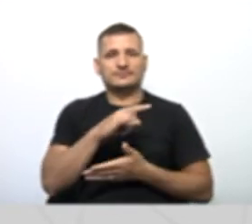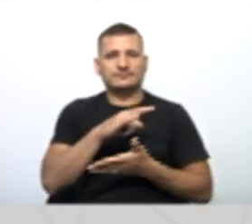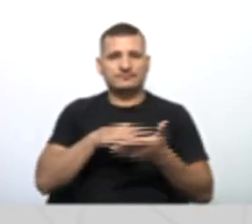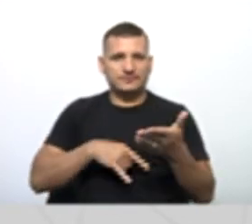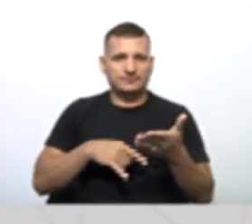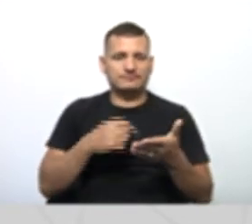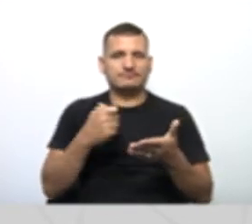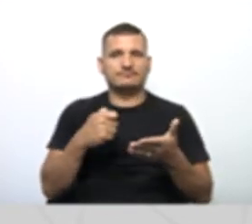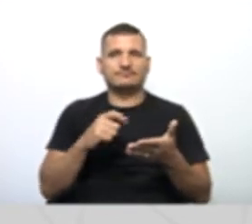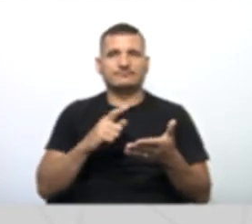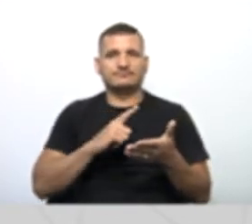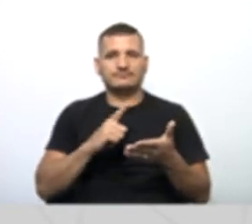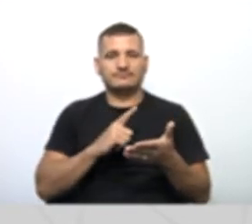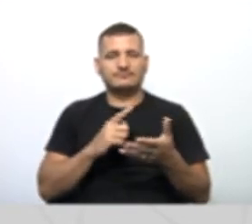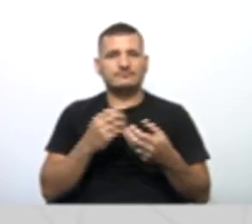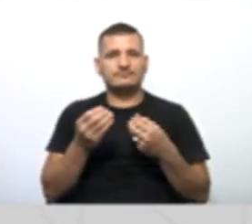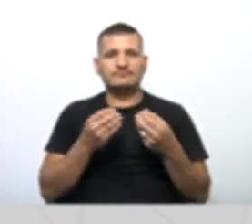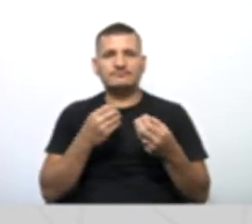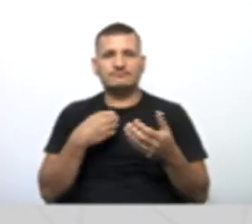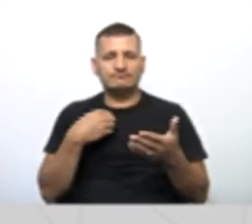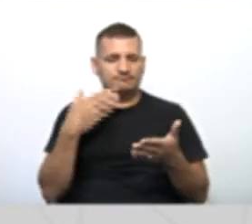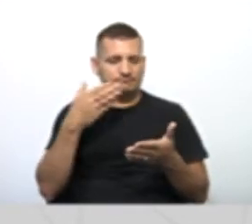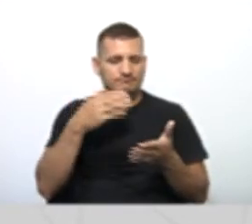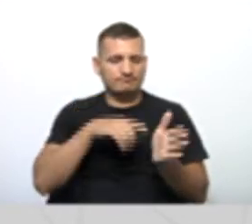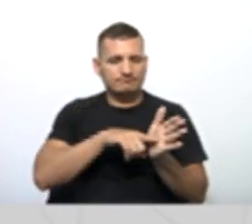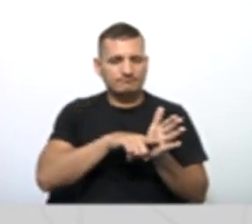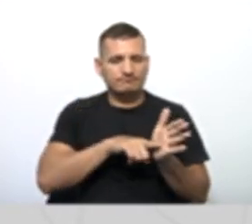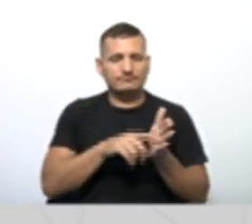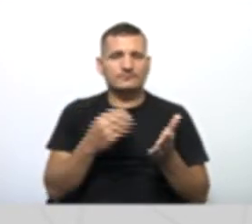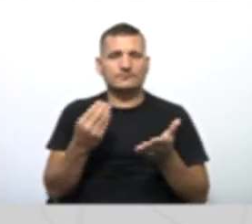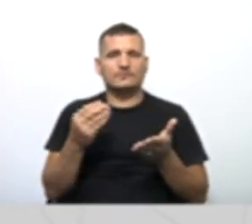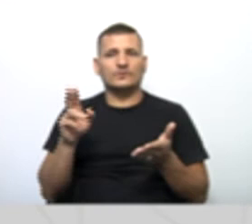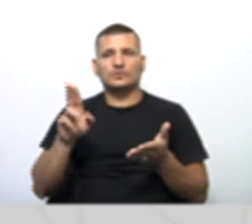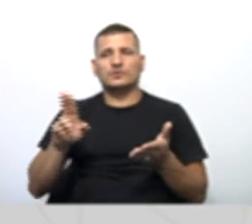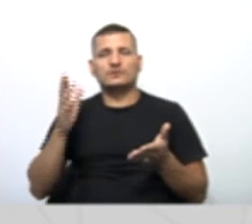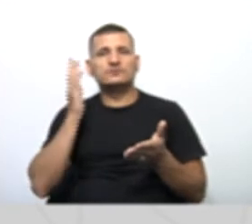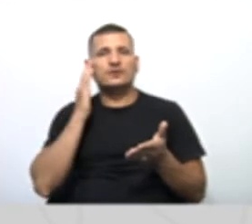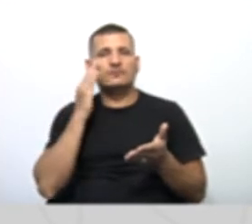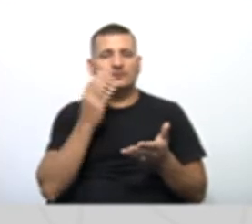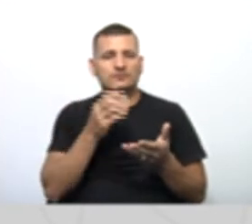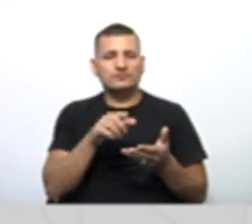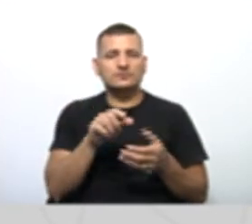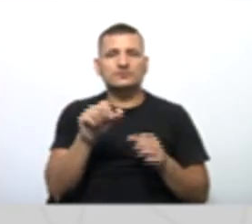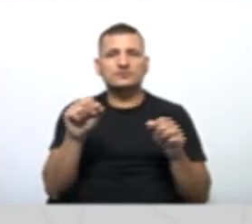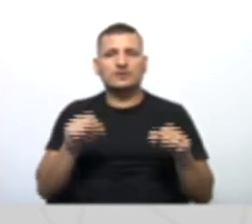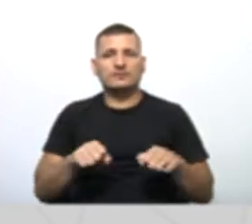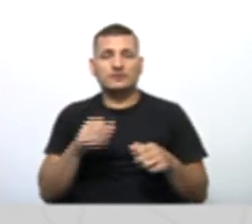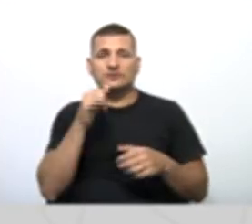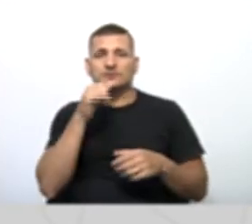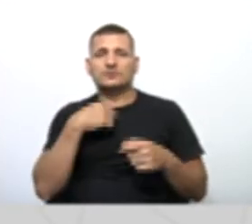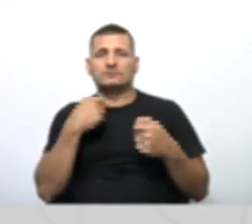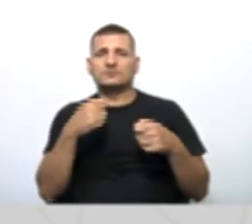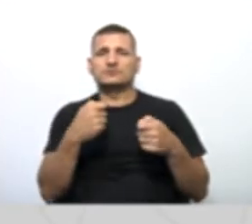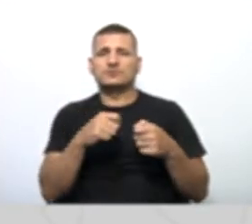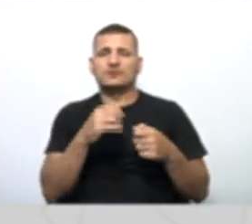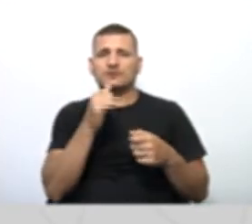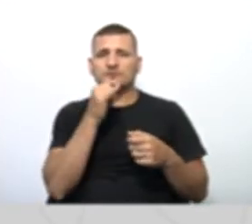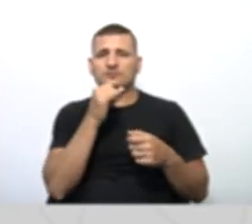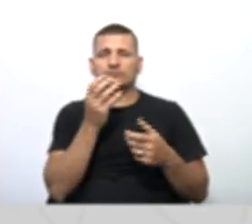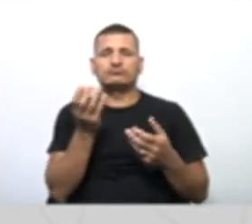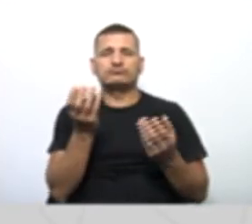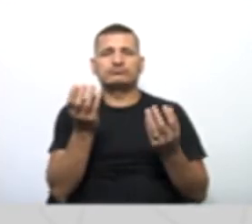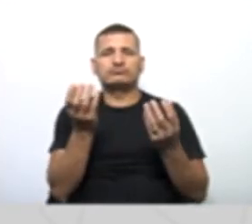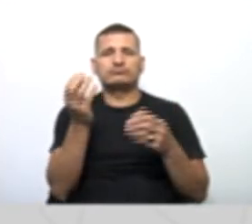documento dele. Como é que eu vou consultar? Como é que o meu usuário vai saber, né, como o sistema funciona? E se eu precisar de incluir novas funcionalidades